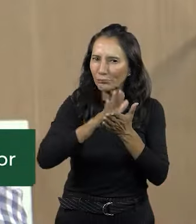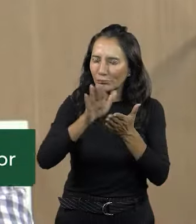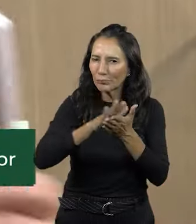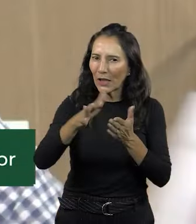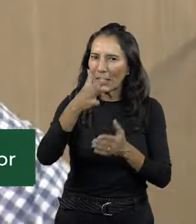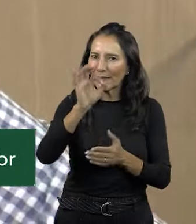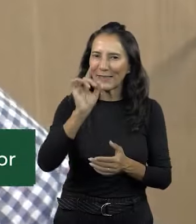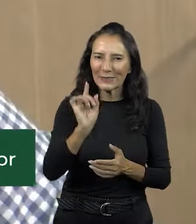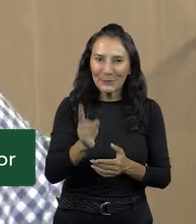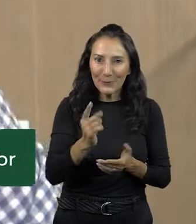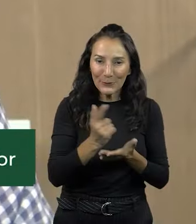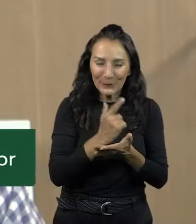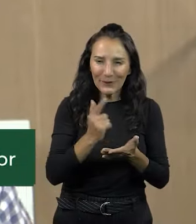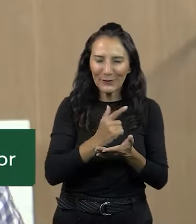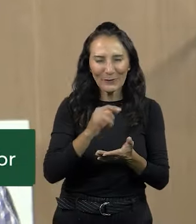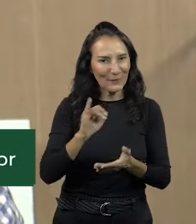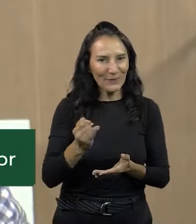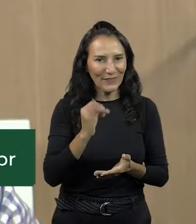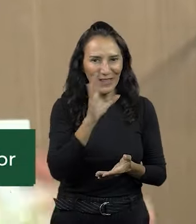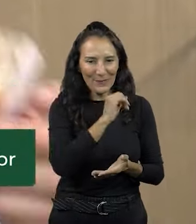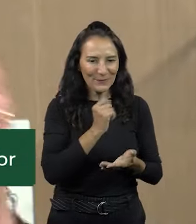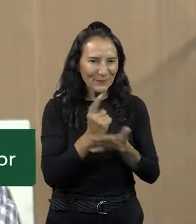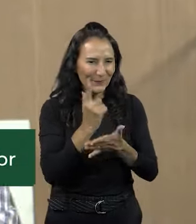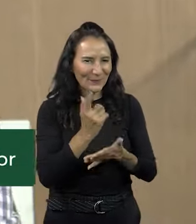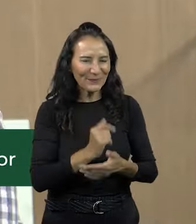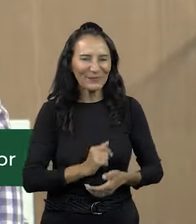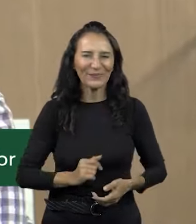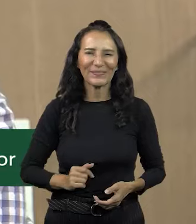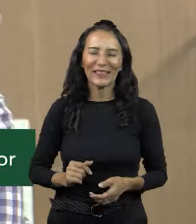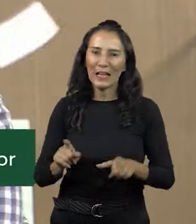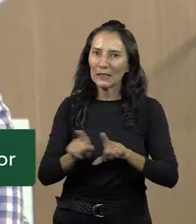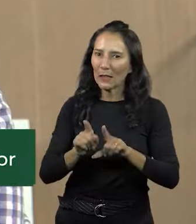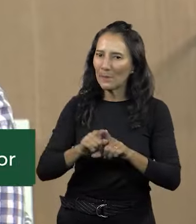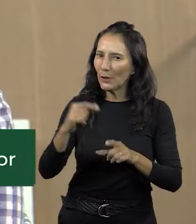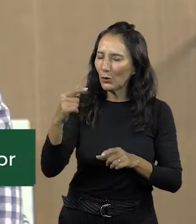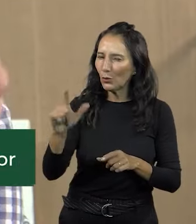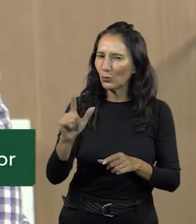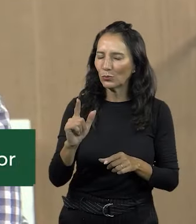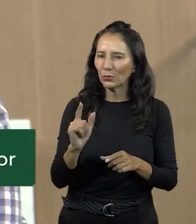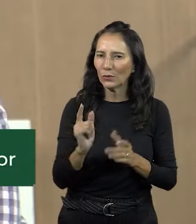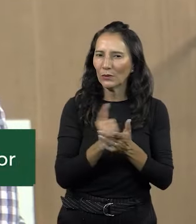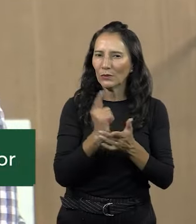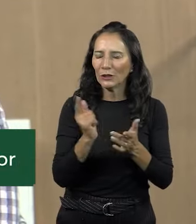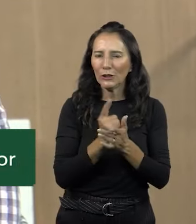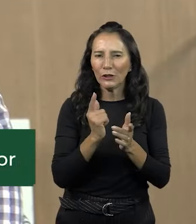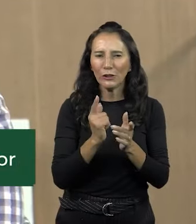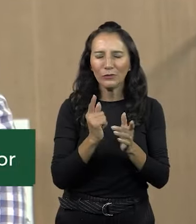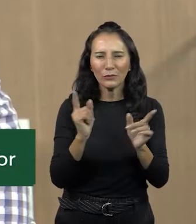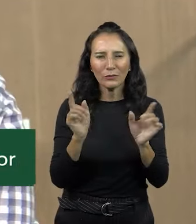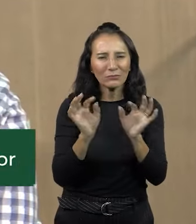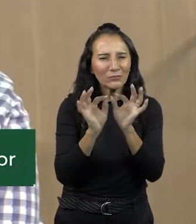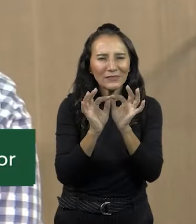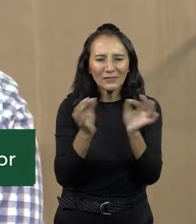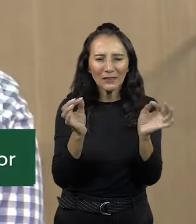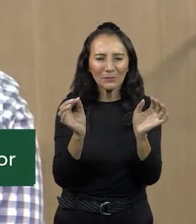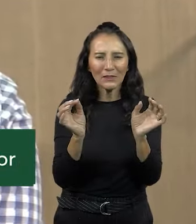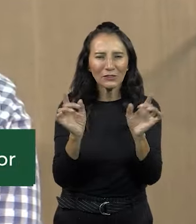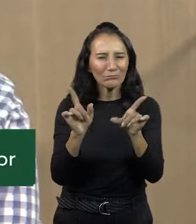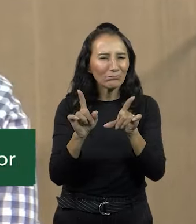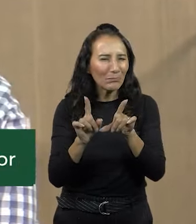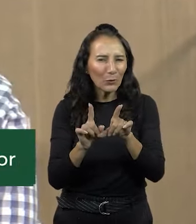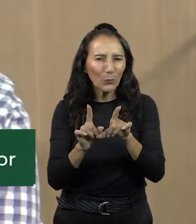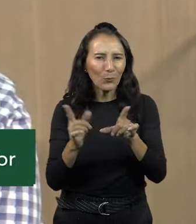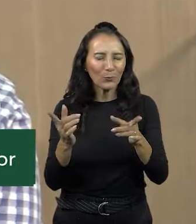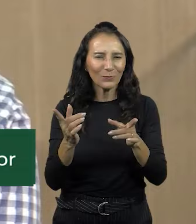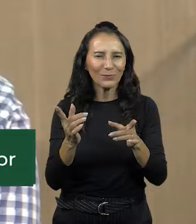Então já corra lá quero sugerir também esse livreto aqui olha com pensamentos do dia textos